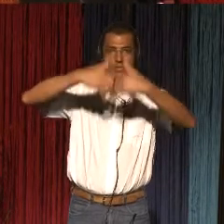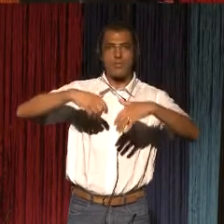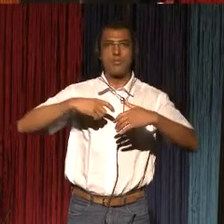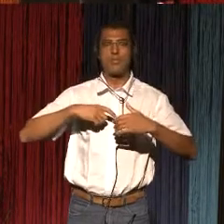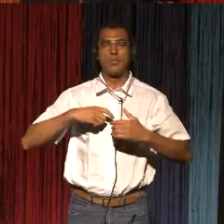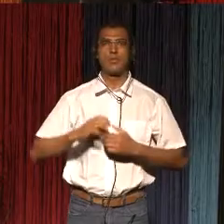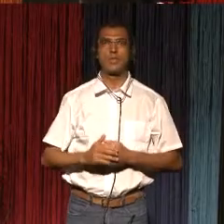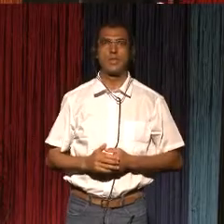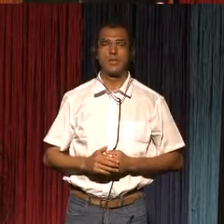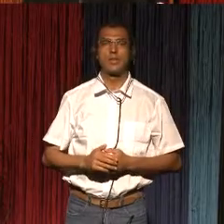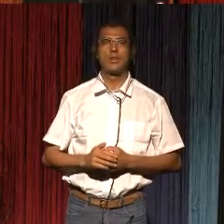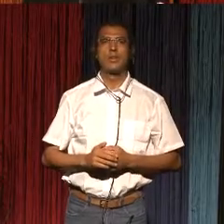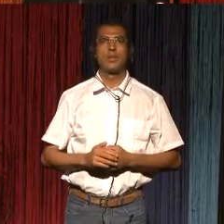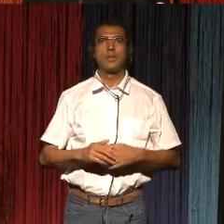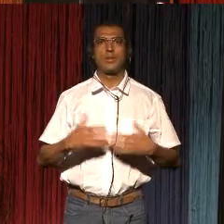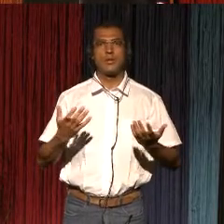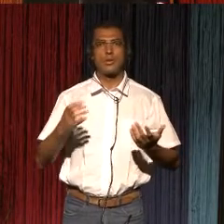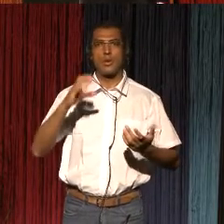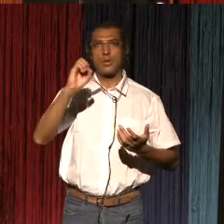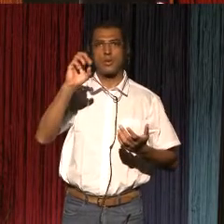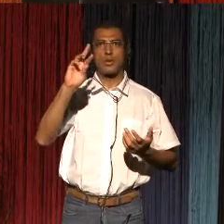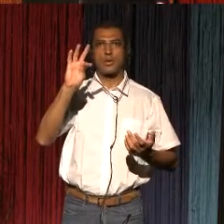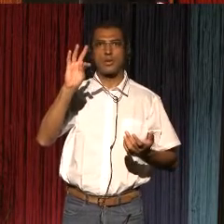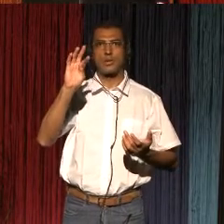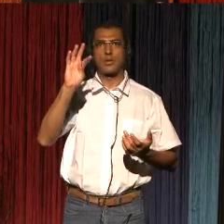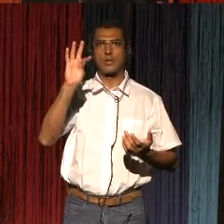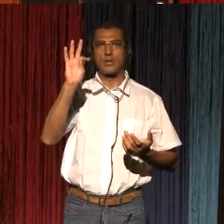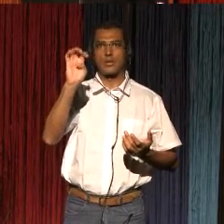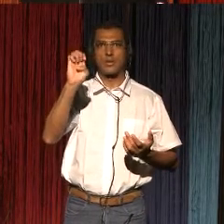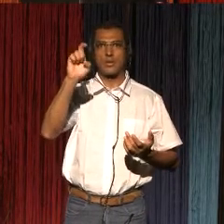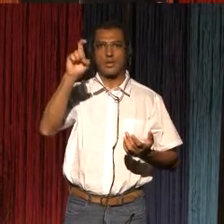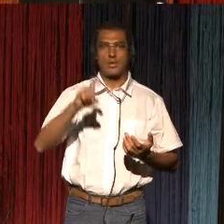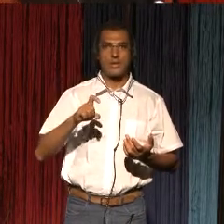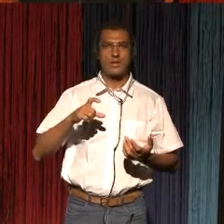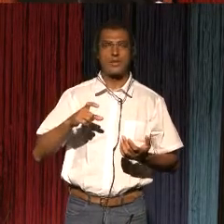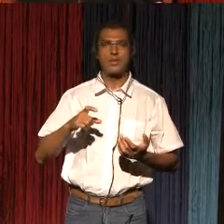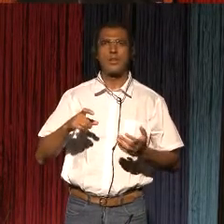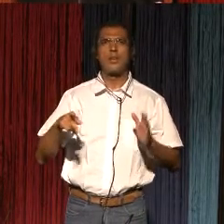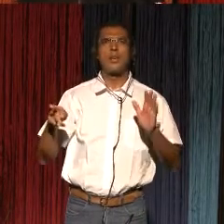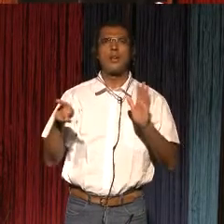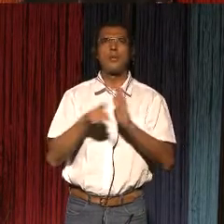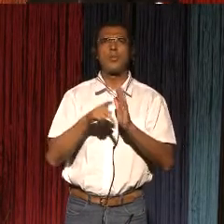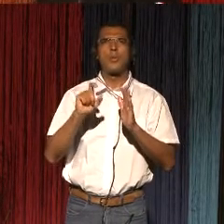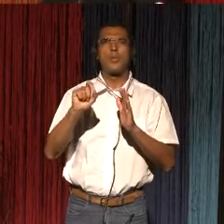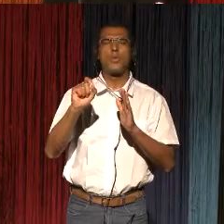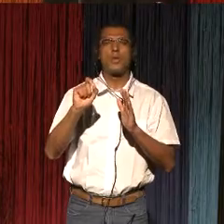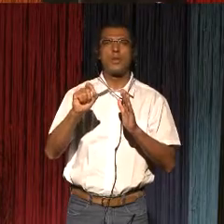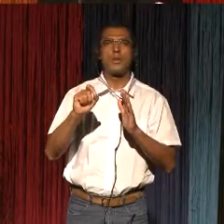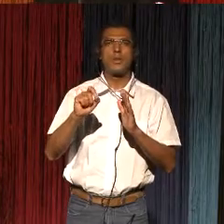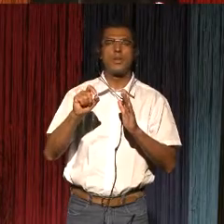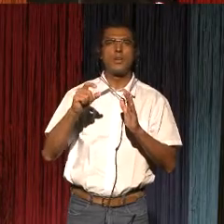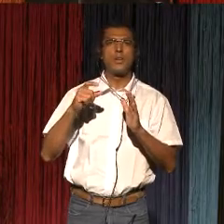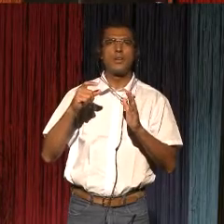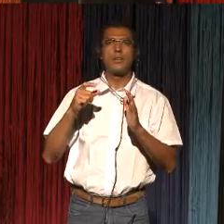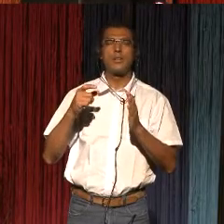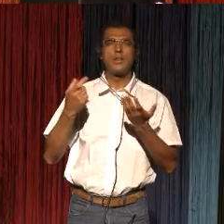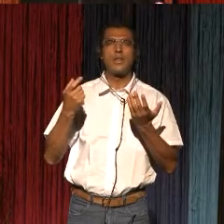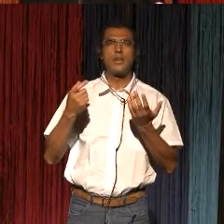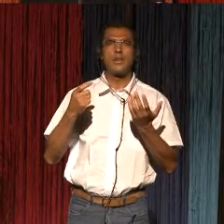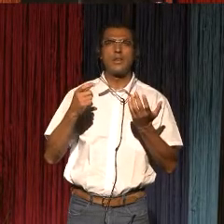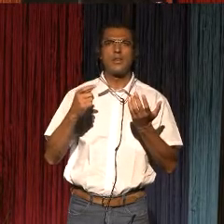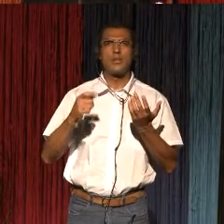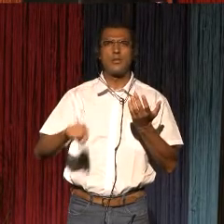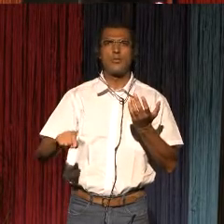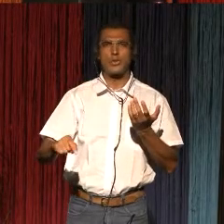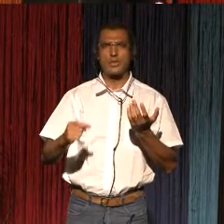córtex cerebral. E o córtex pré-frontal é a área que se desenvolveu mais recentemente